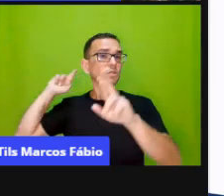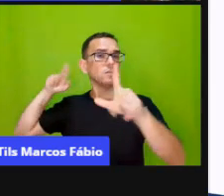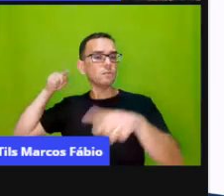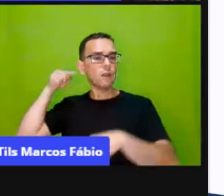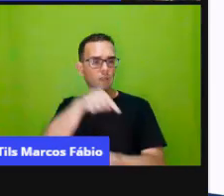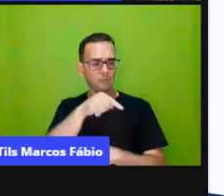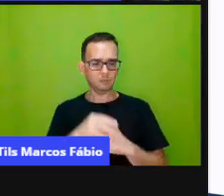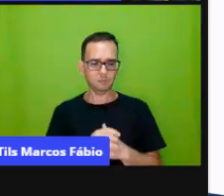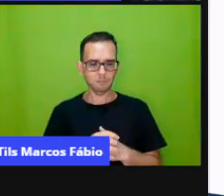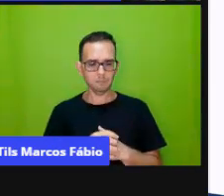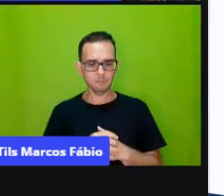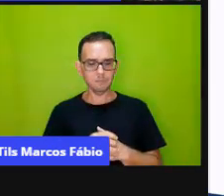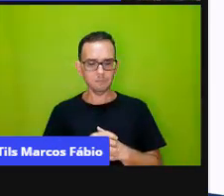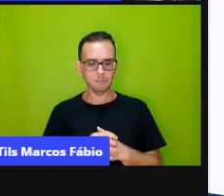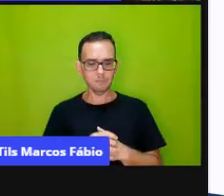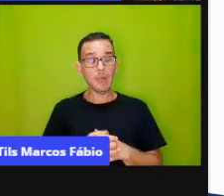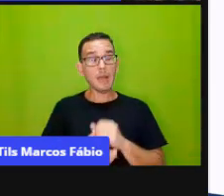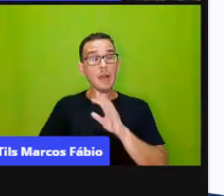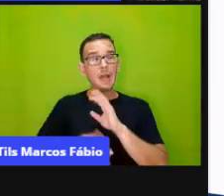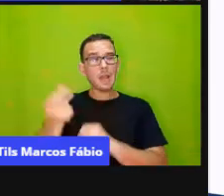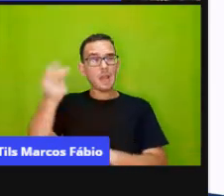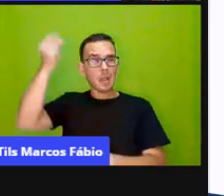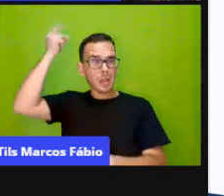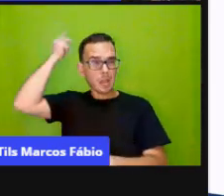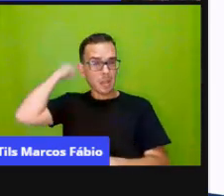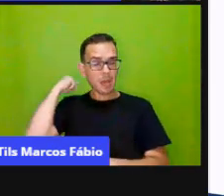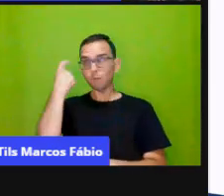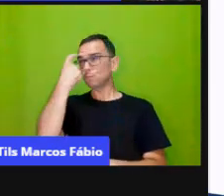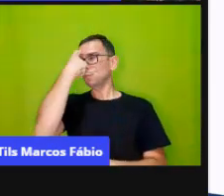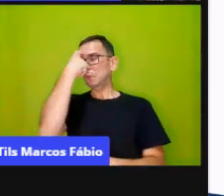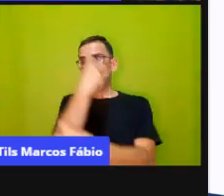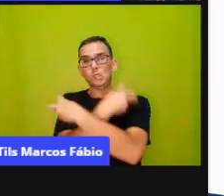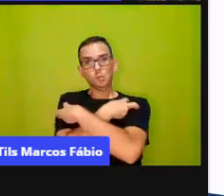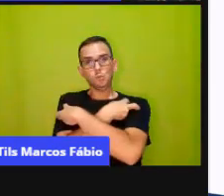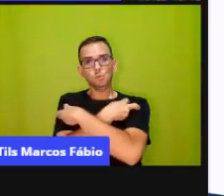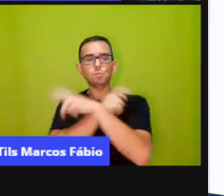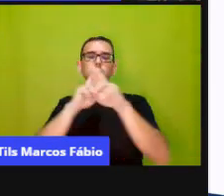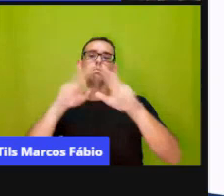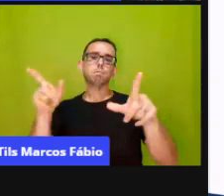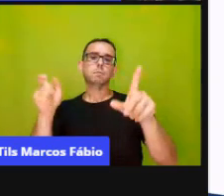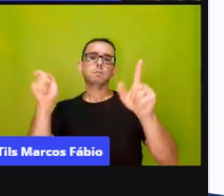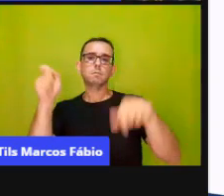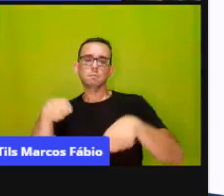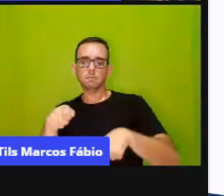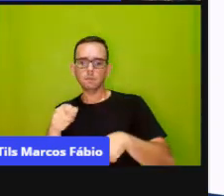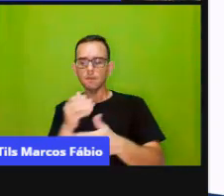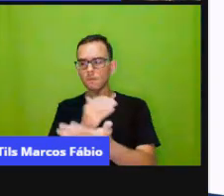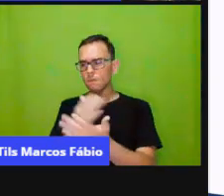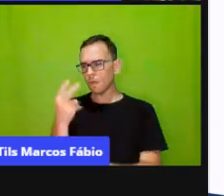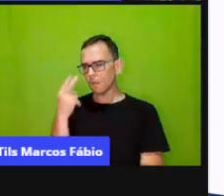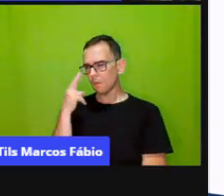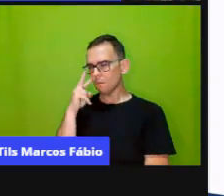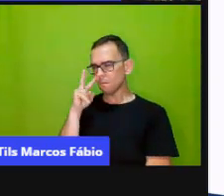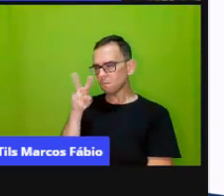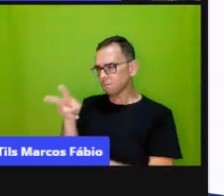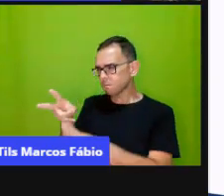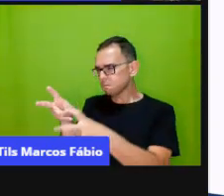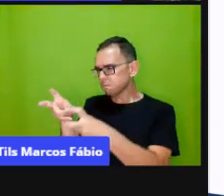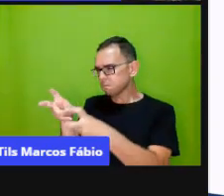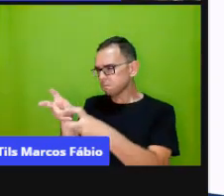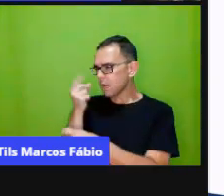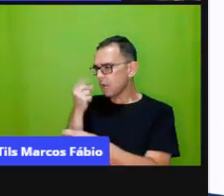4.000 anos, no Egito, a visão do gato mudou, e as pessoas começaram a ver o gato com uma